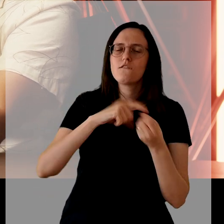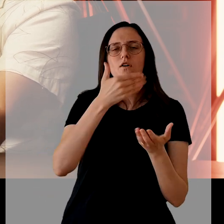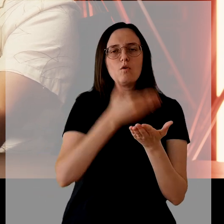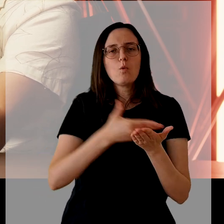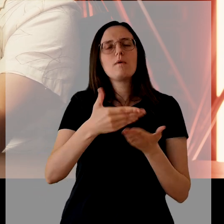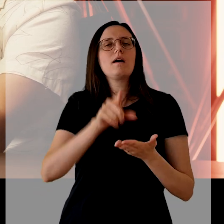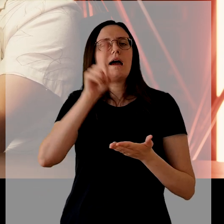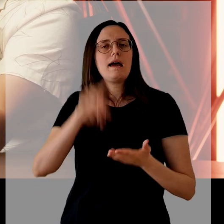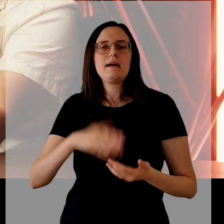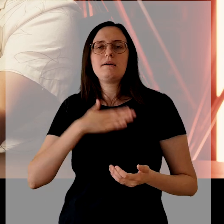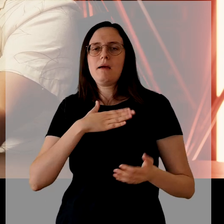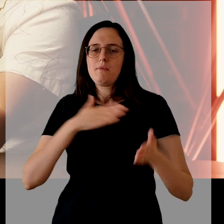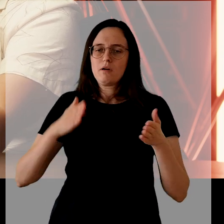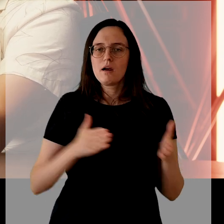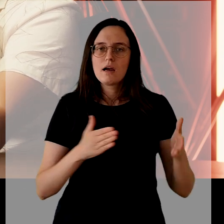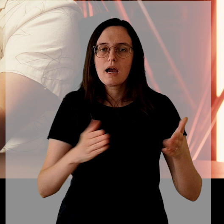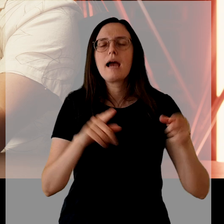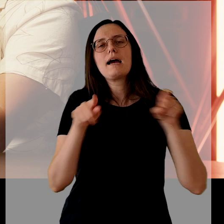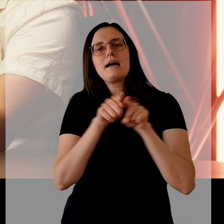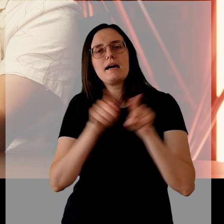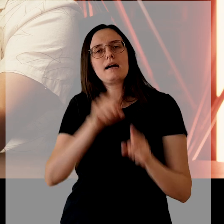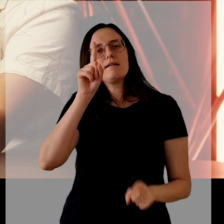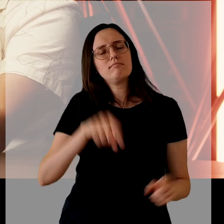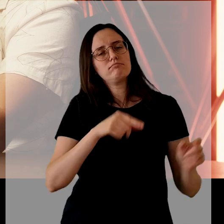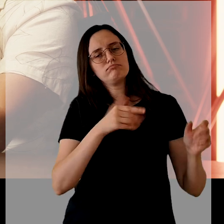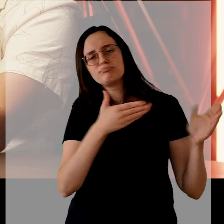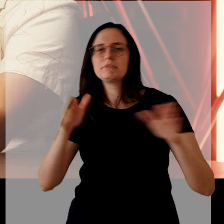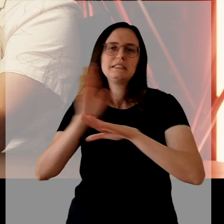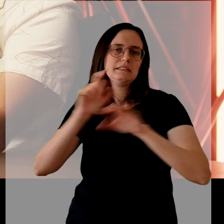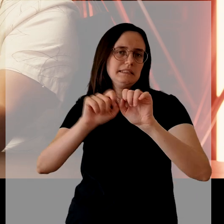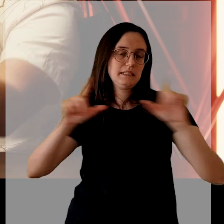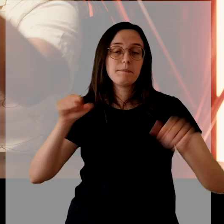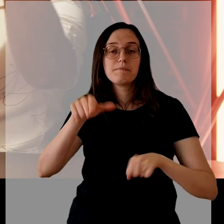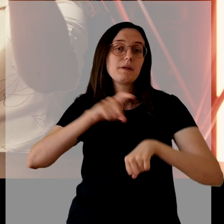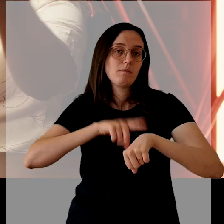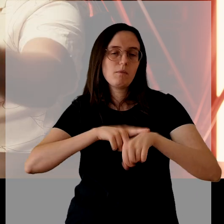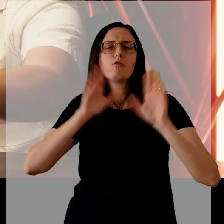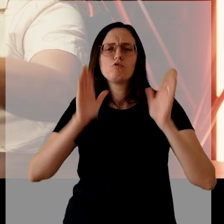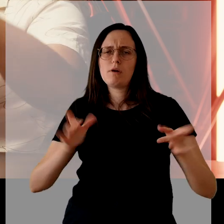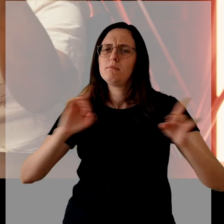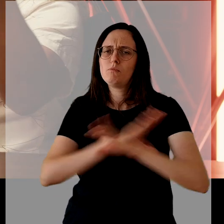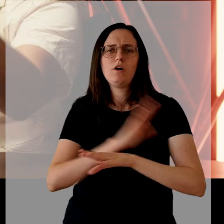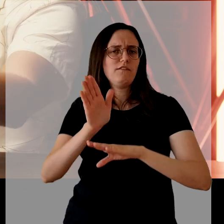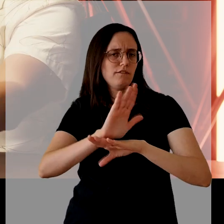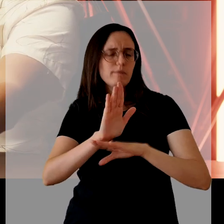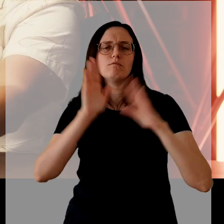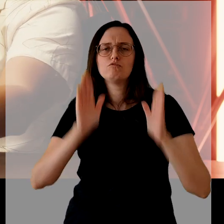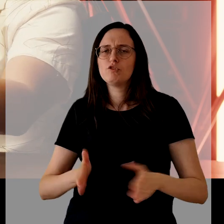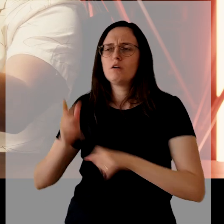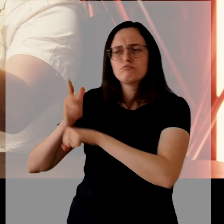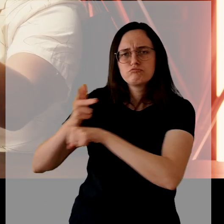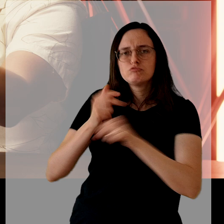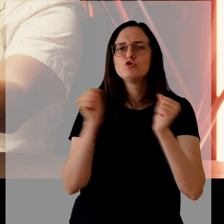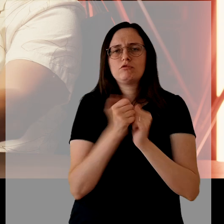comecei a fazer a minha carreira e pro cinema, né? Nesse momento eu já tinha feito alguns filmes, já tinha dirigido